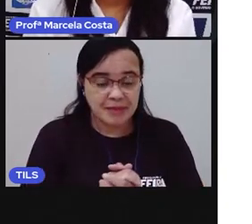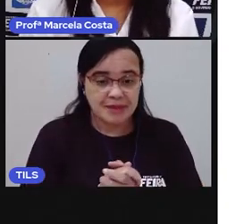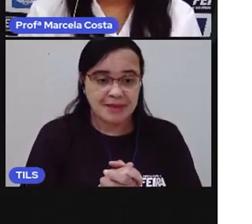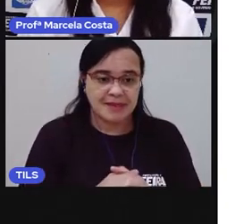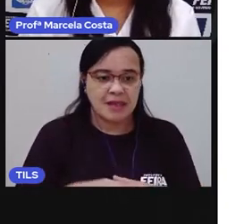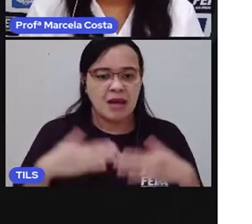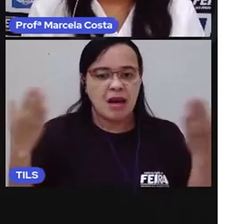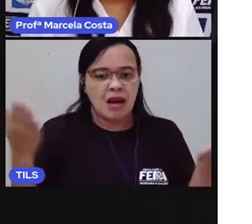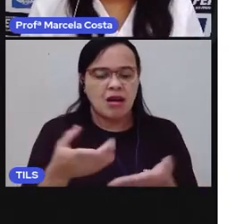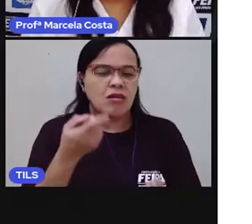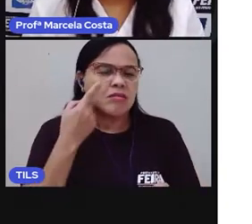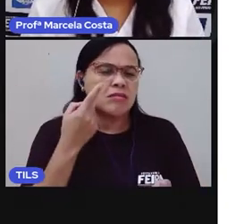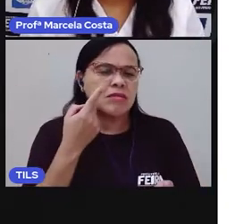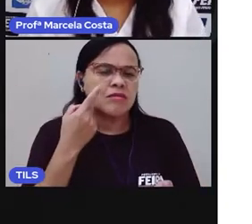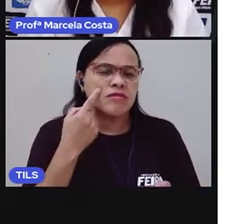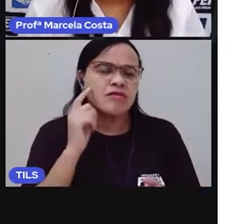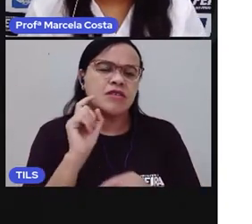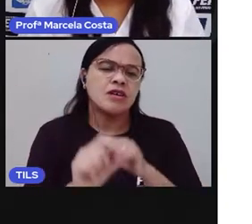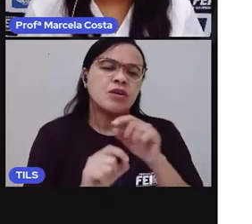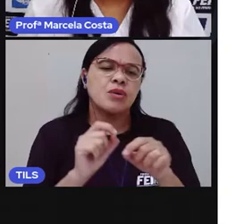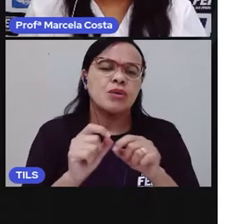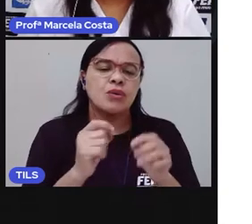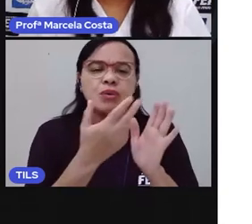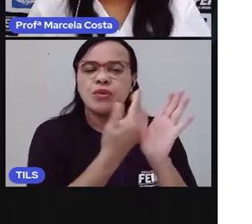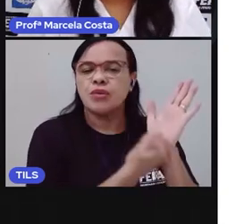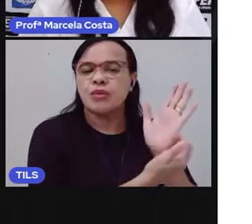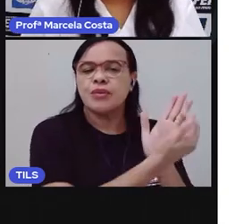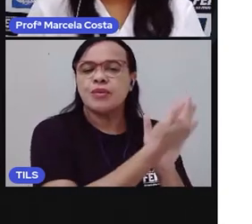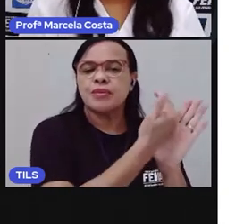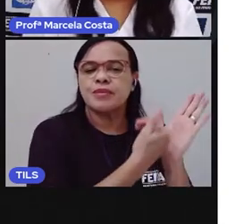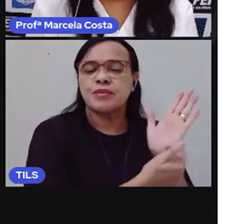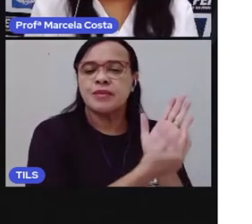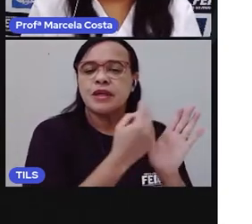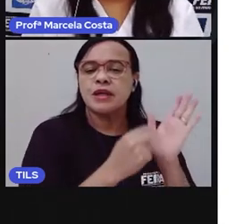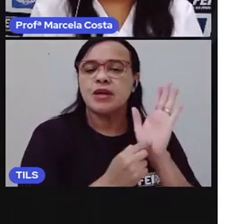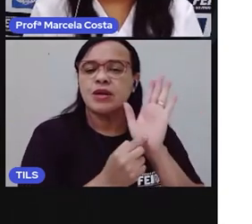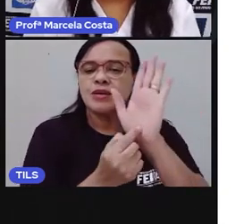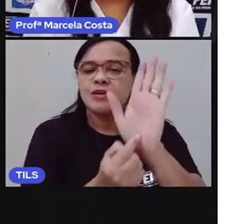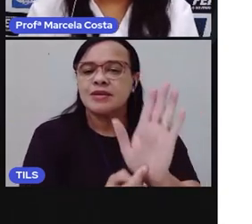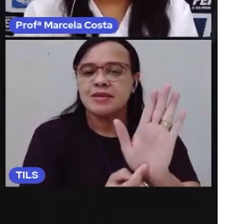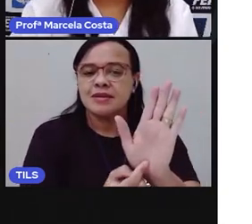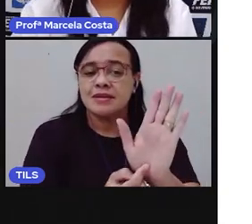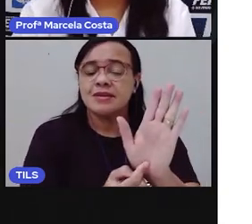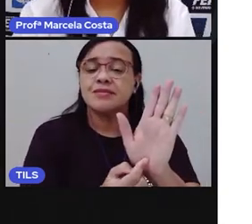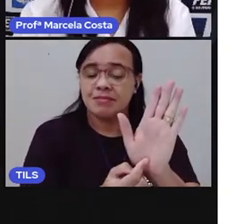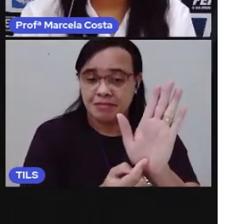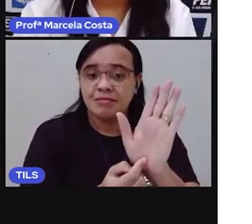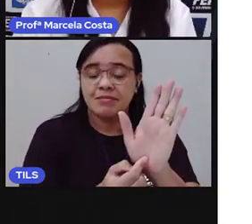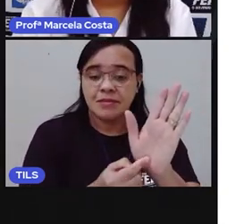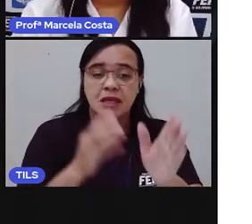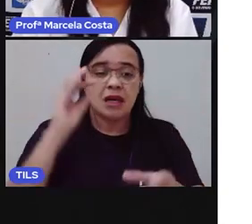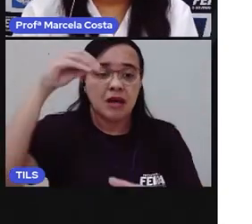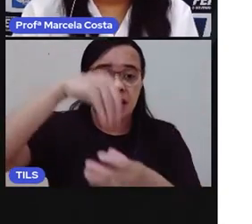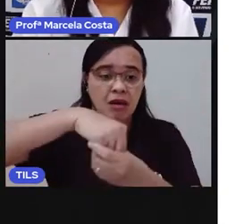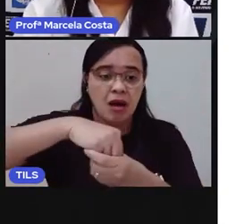Agora, a gente vai ver aqui essa imagem que mostra pra gente a parte superior da boca.